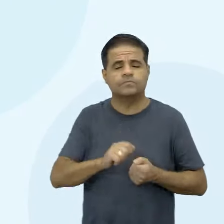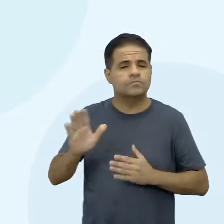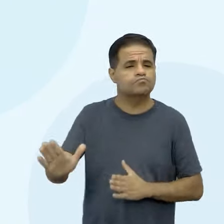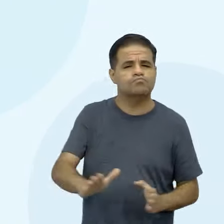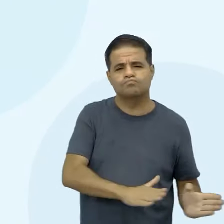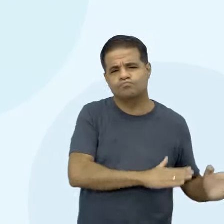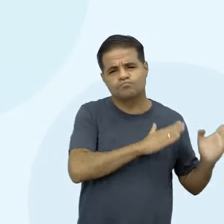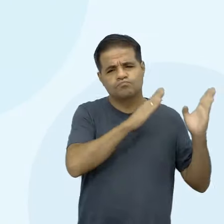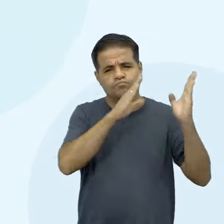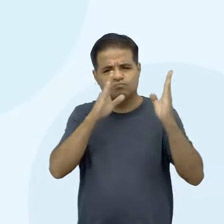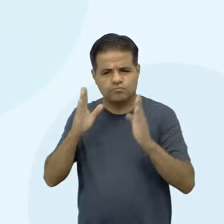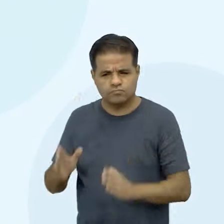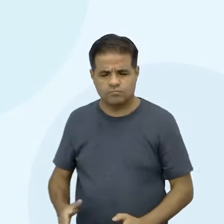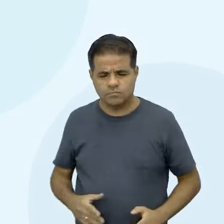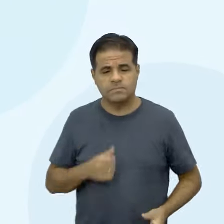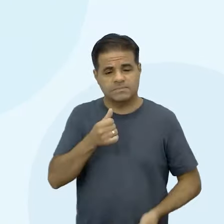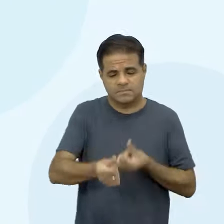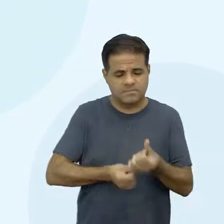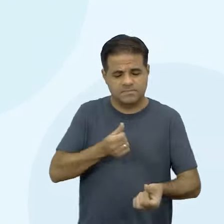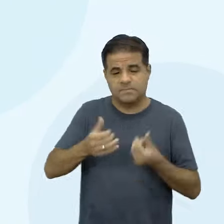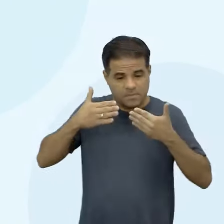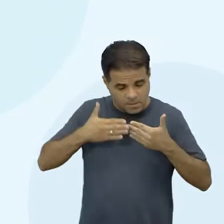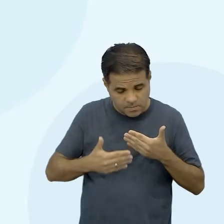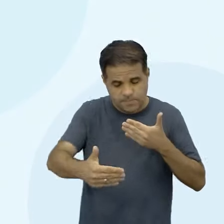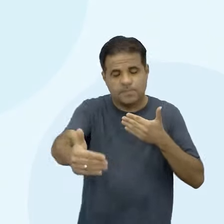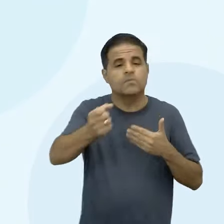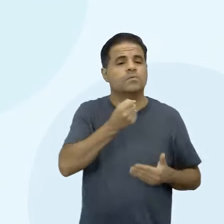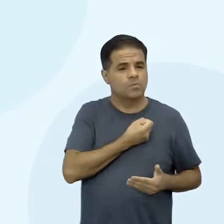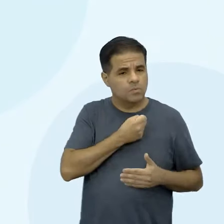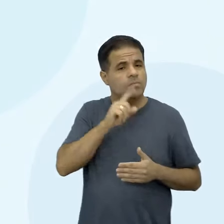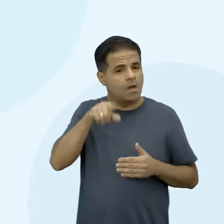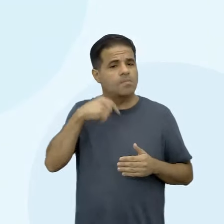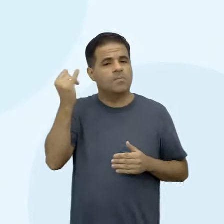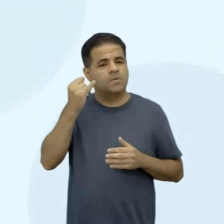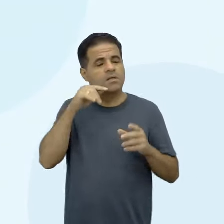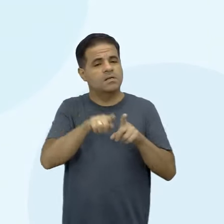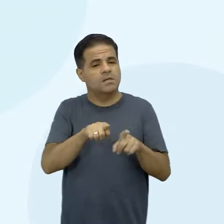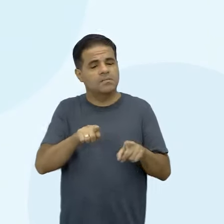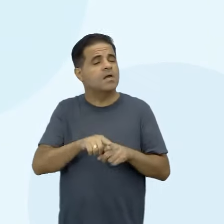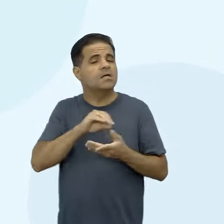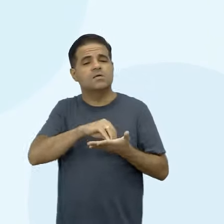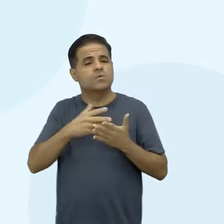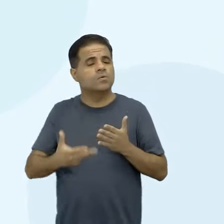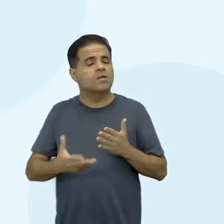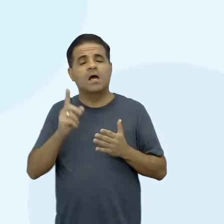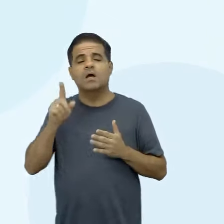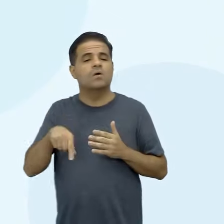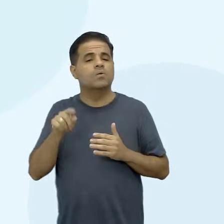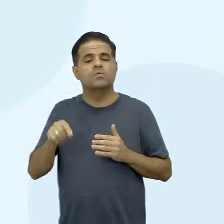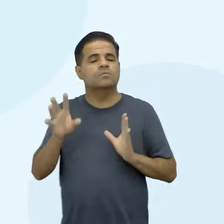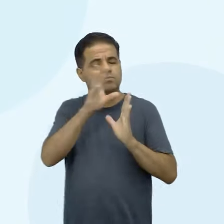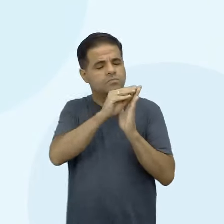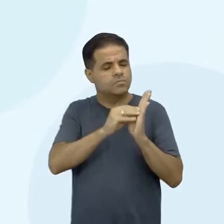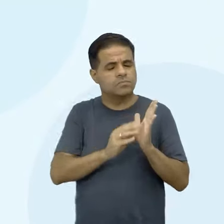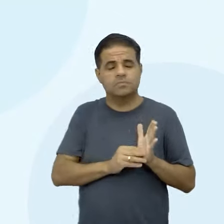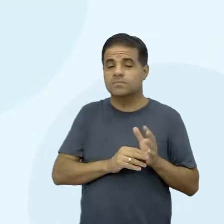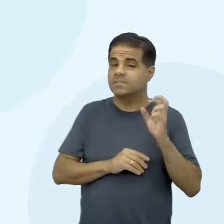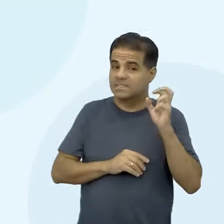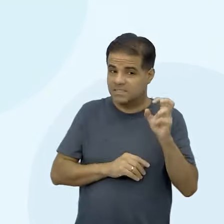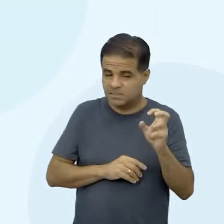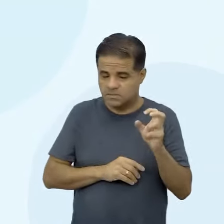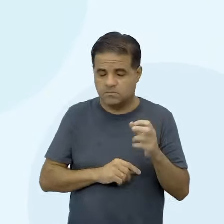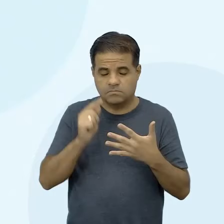longo aí de todo esse semestre. Números também importam. Essa unidade curricular, ela é composta por